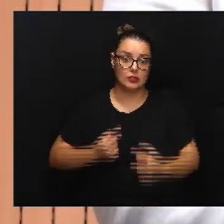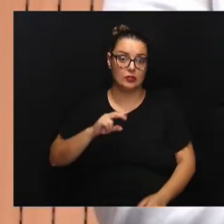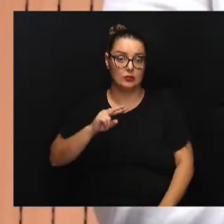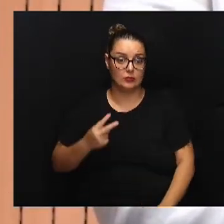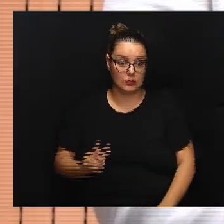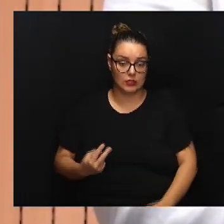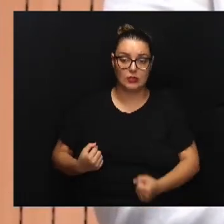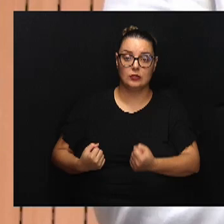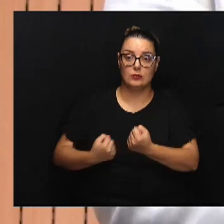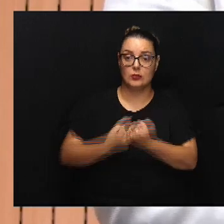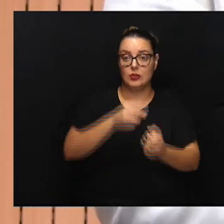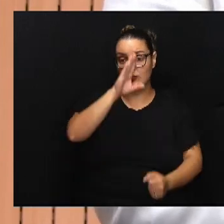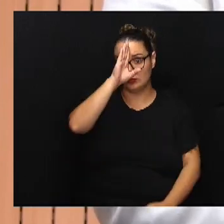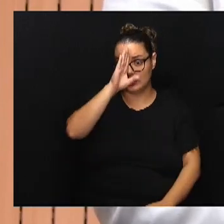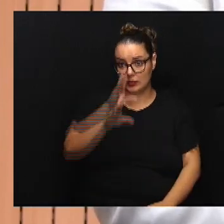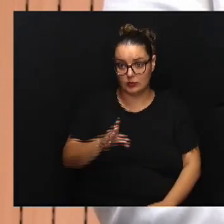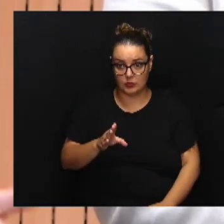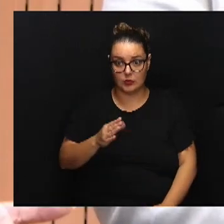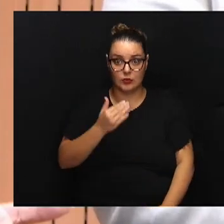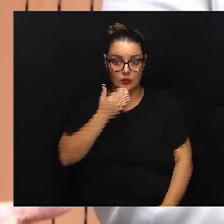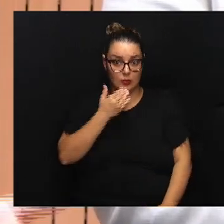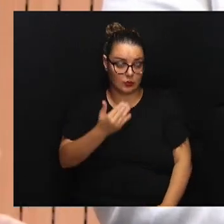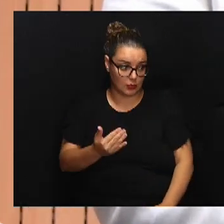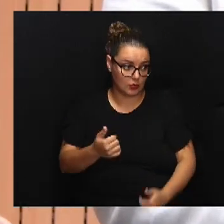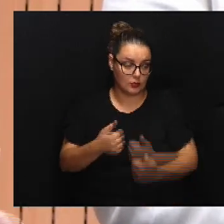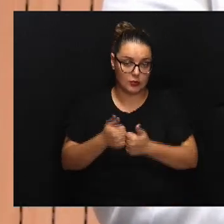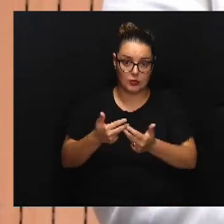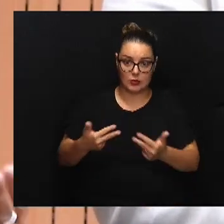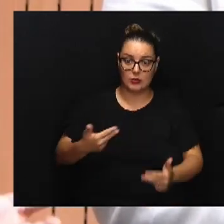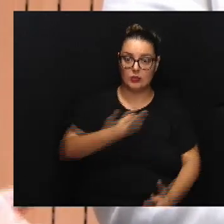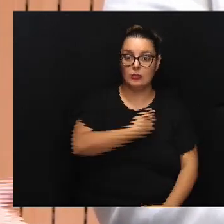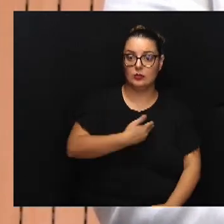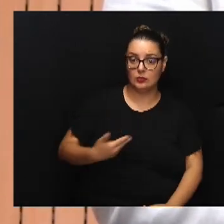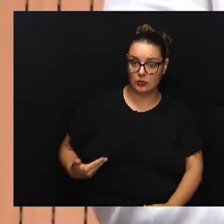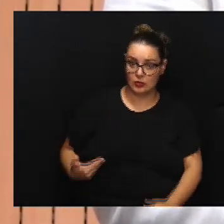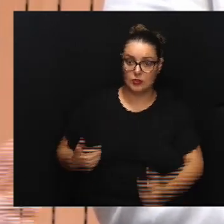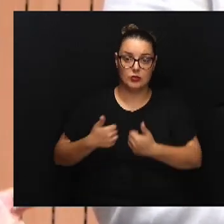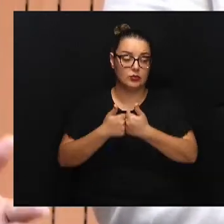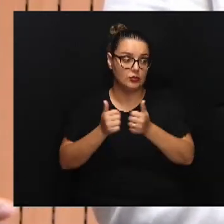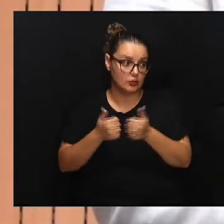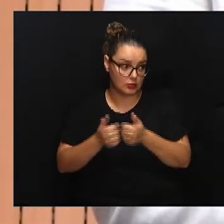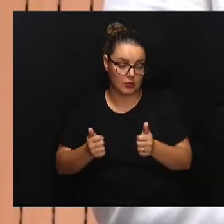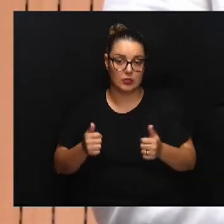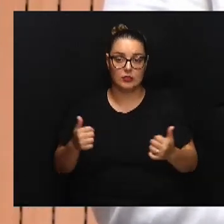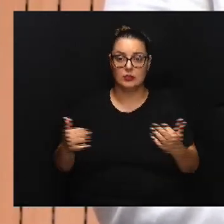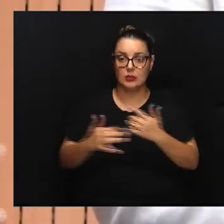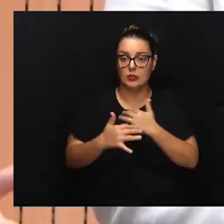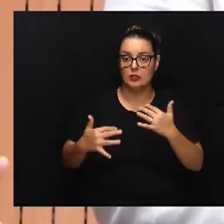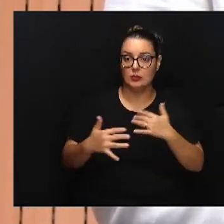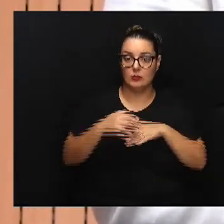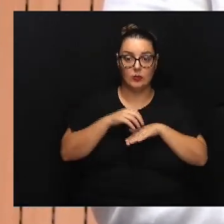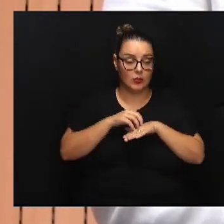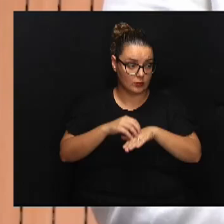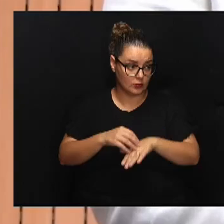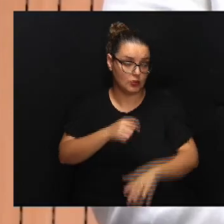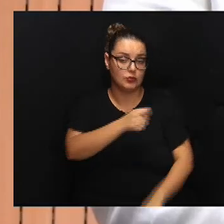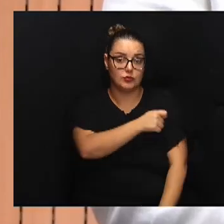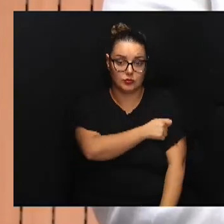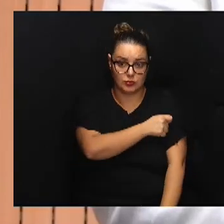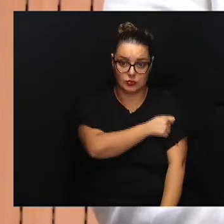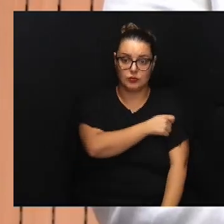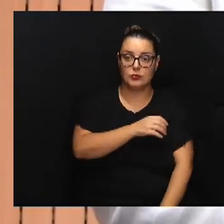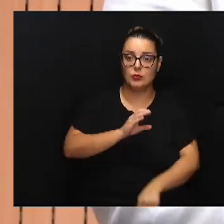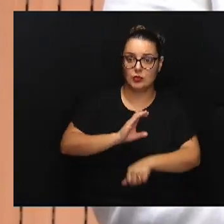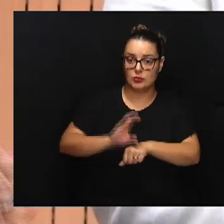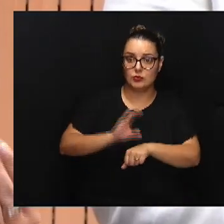apoiar, principalmente com a demanda do transporte público, né, do transporte, da mobilidade dos alunos dos